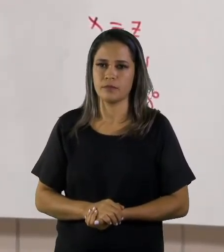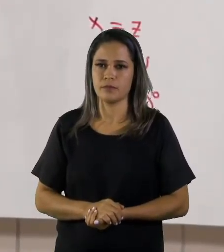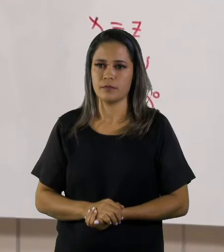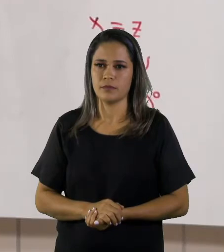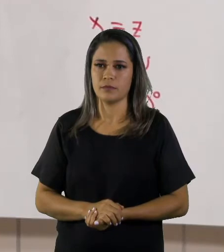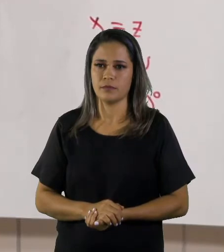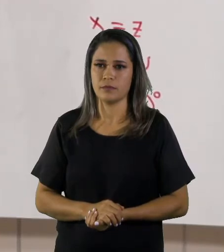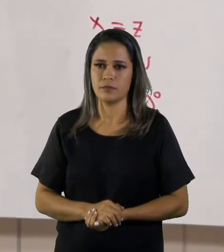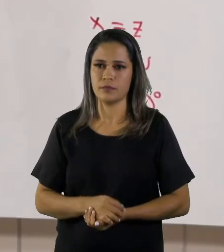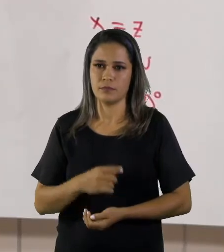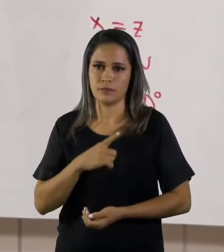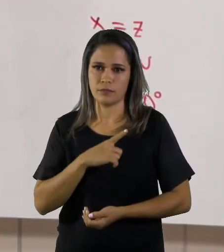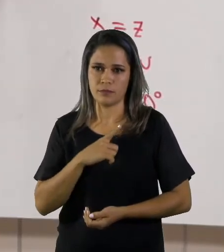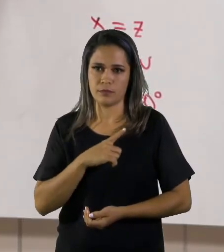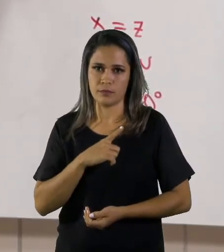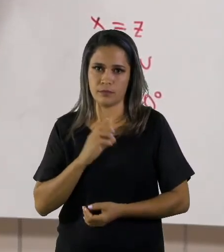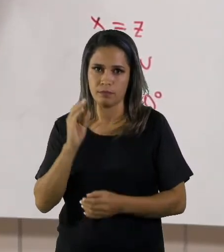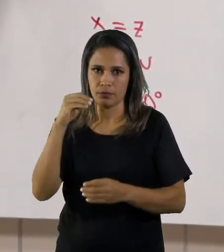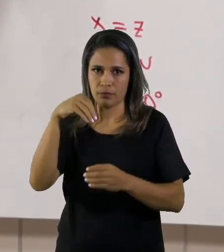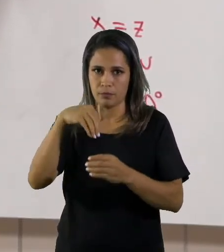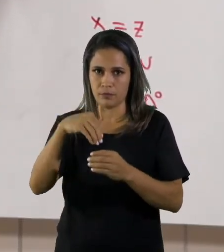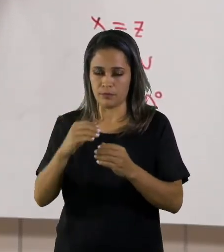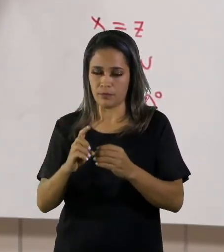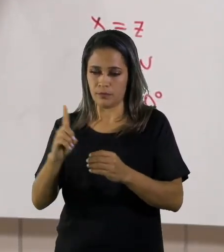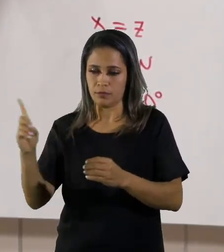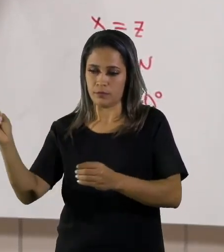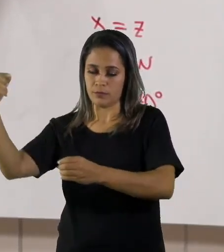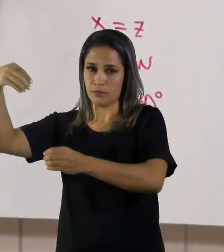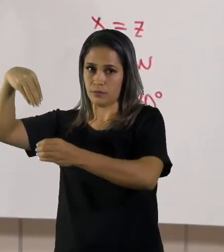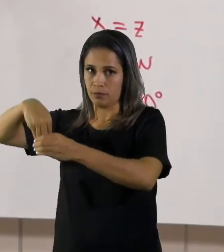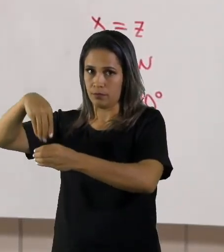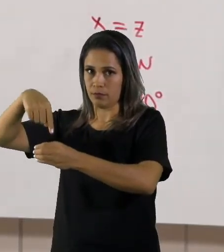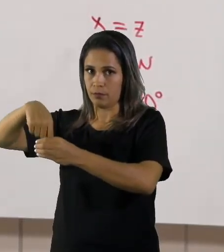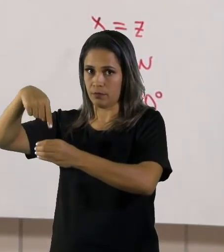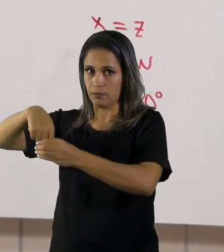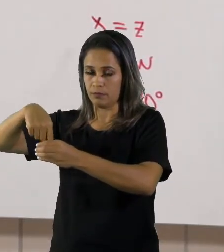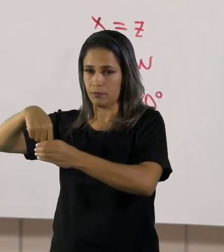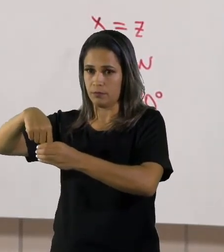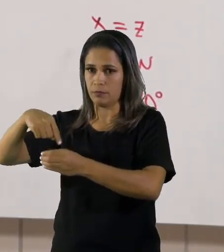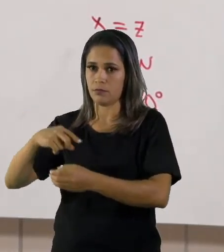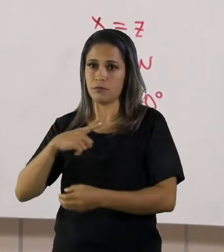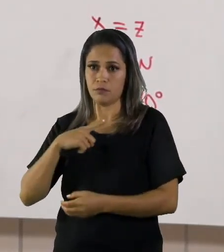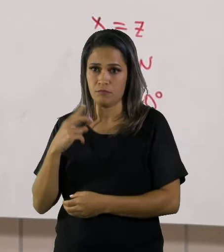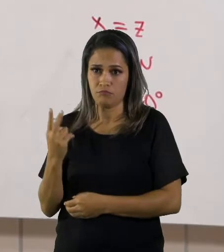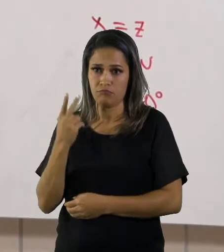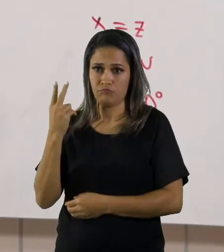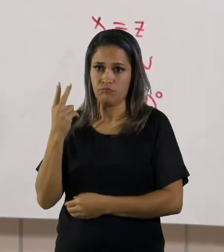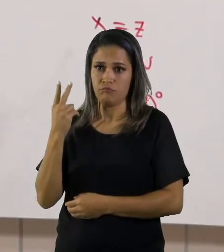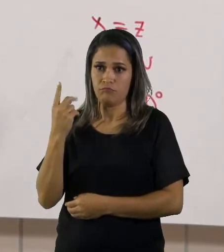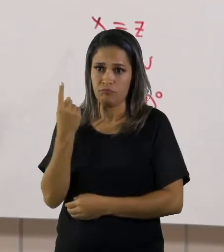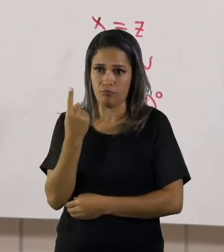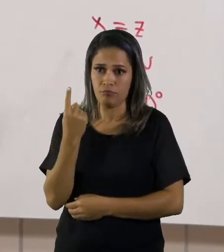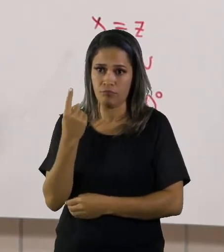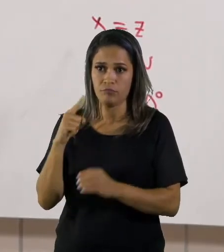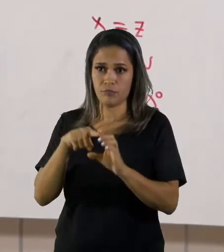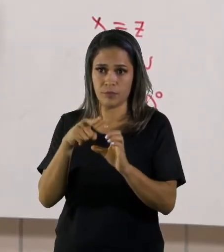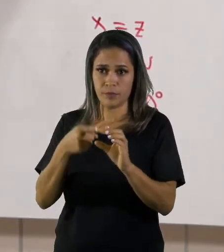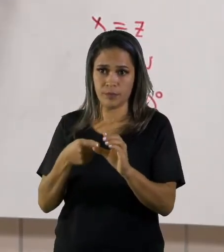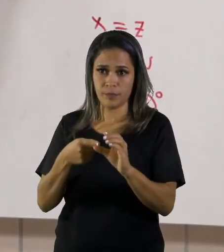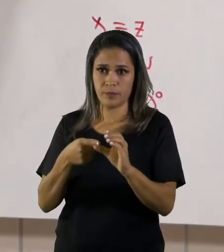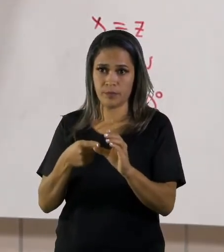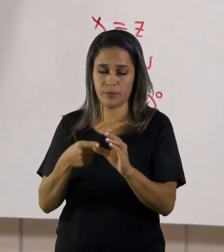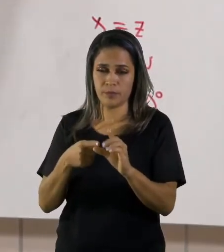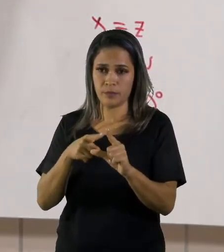no que está da direita dentro, ou seja, aqui eu já tenho o valor de mais um ângulo,